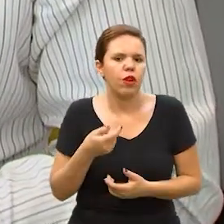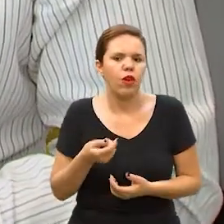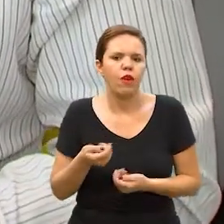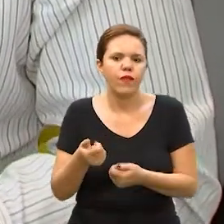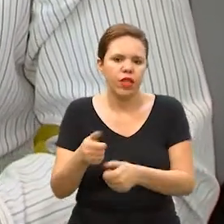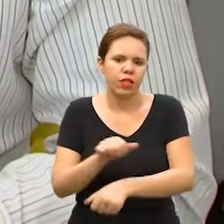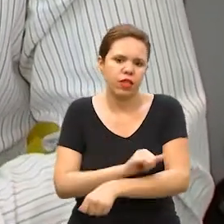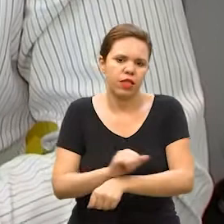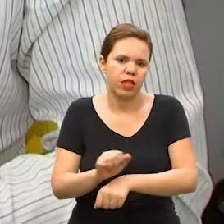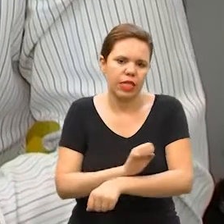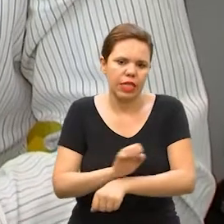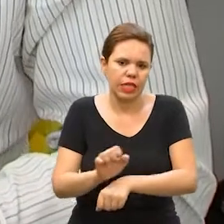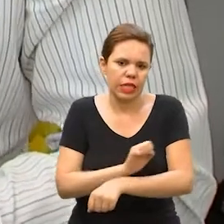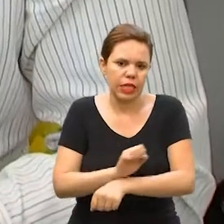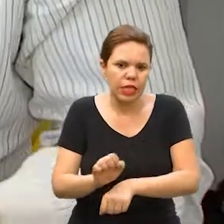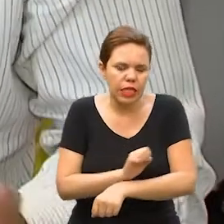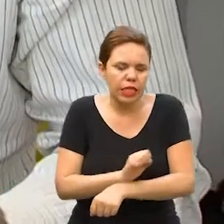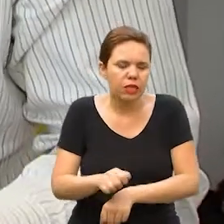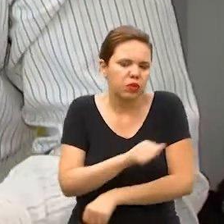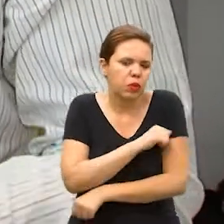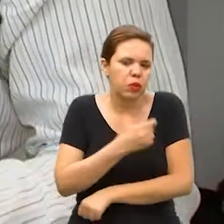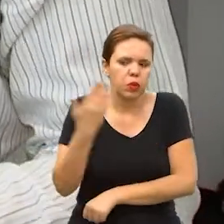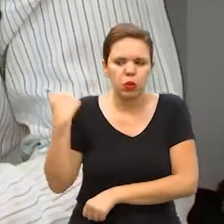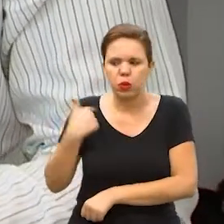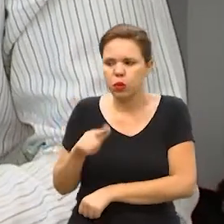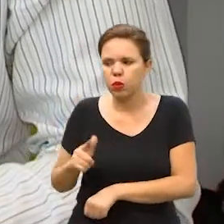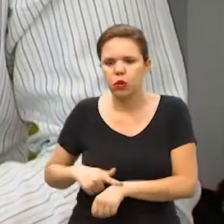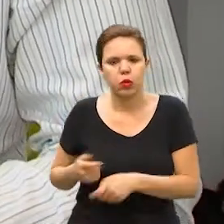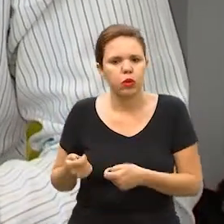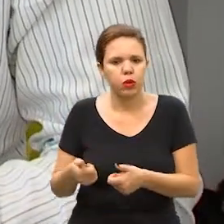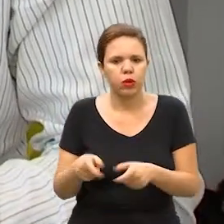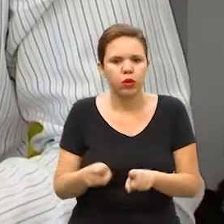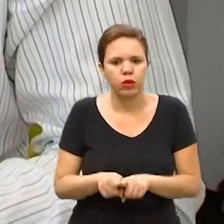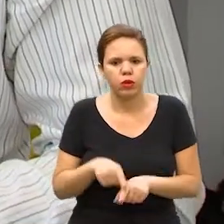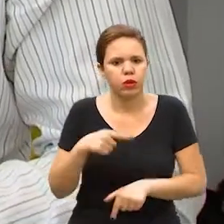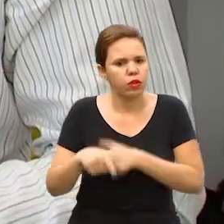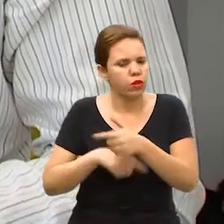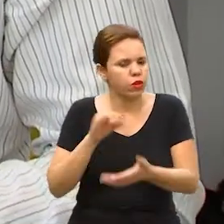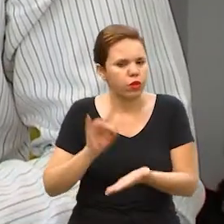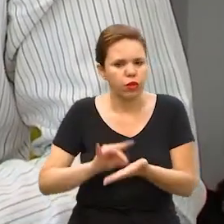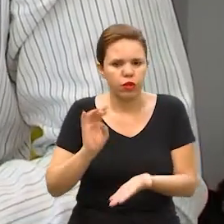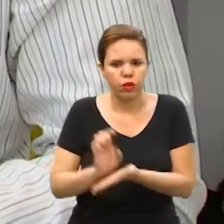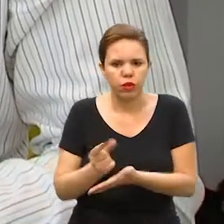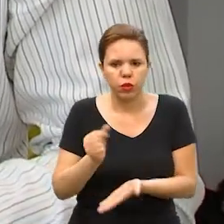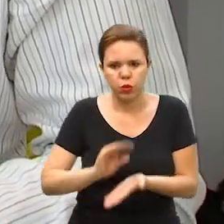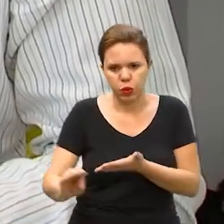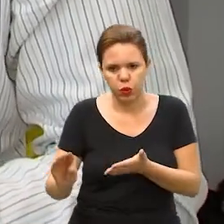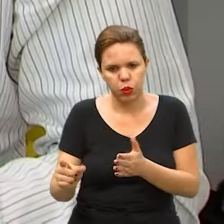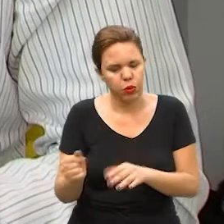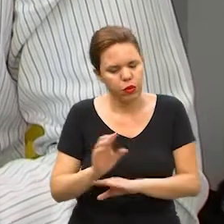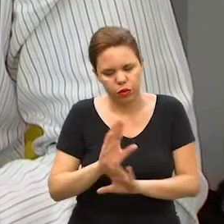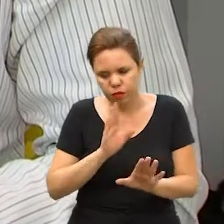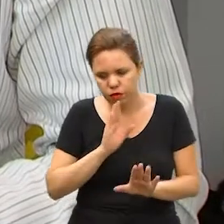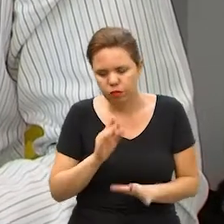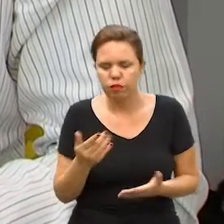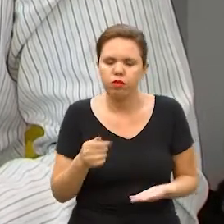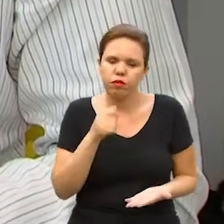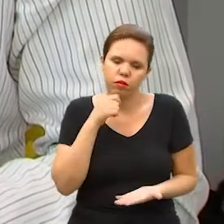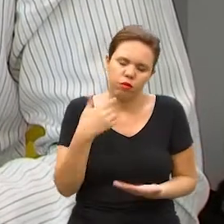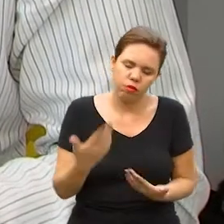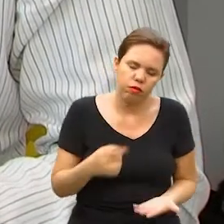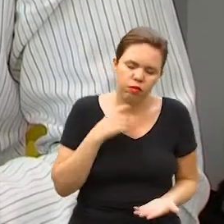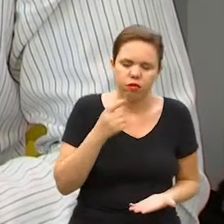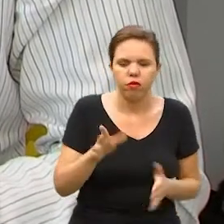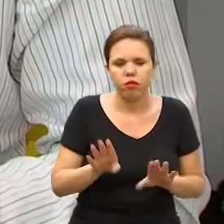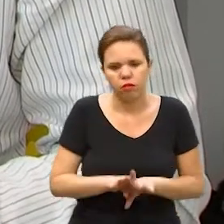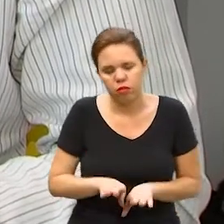para eles. Naquela ocasião a gente não tinha condição de oferecer um trabalho efetivo ainda para ninguém. Então foi assim que a